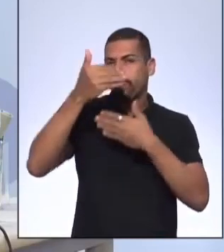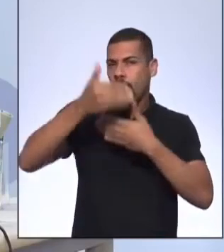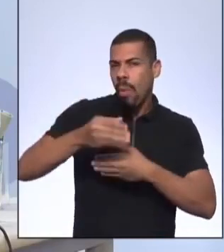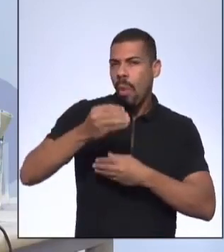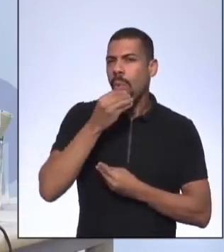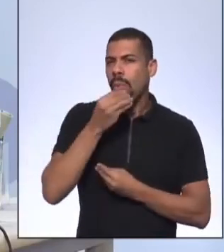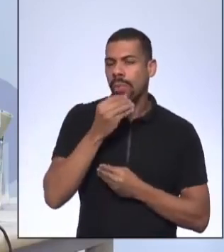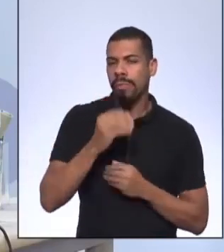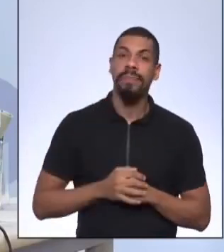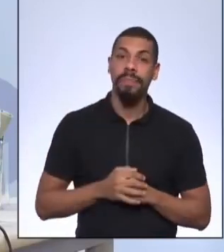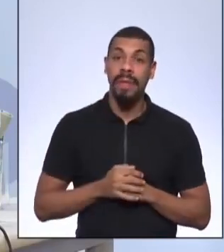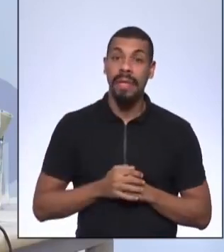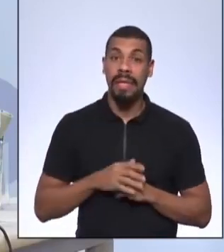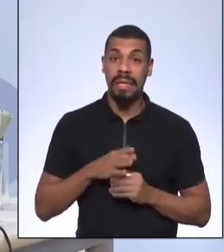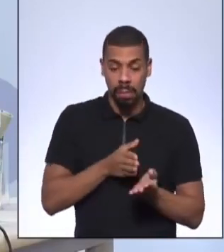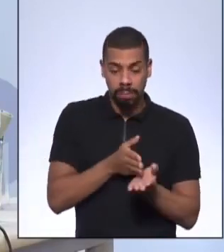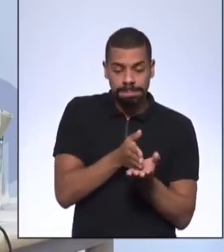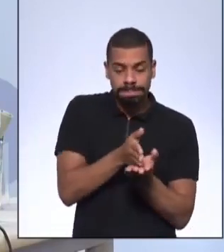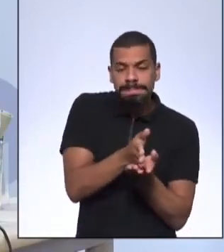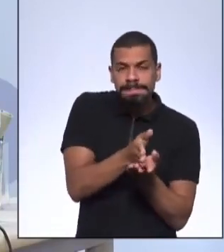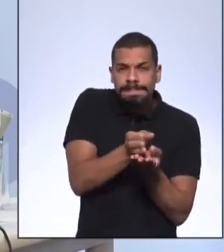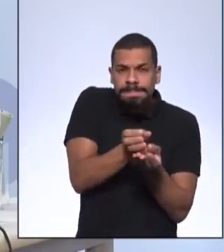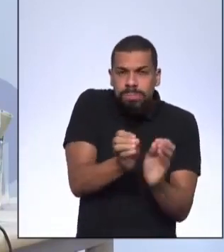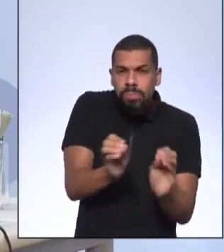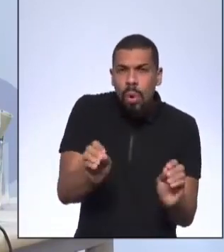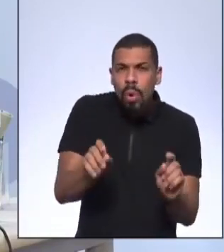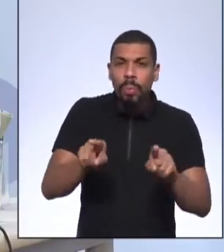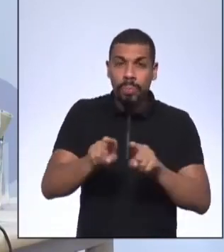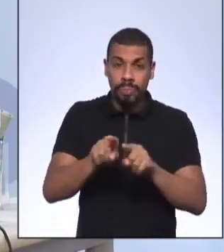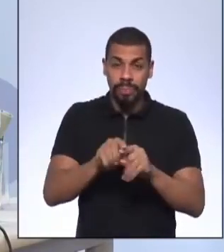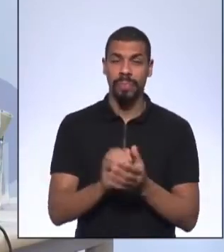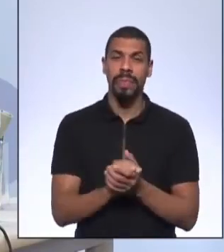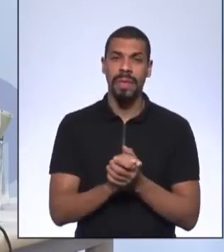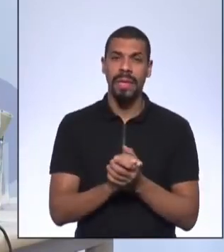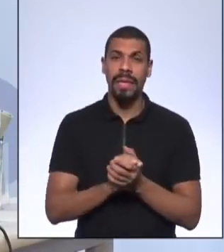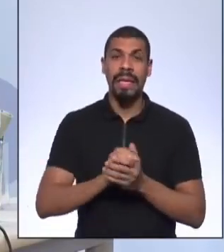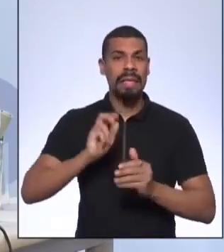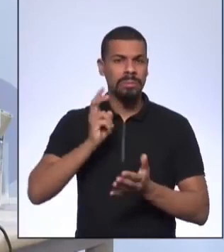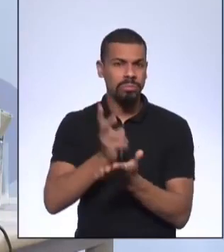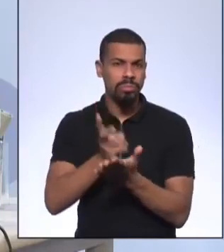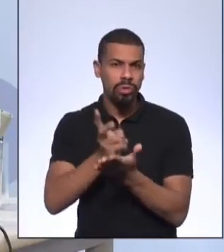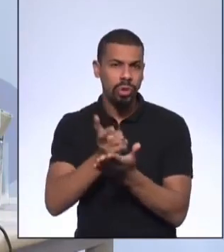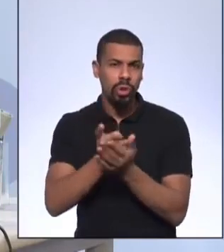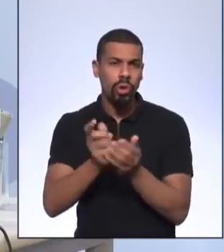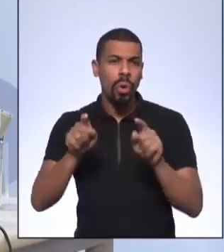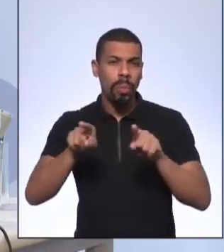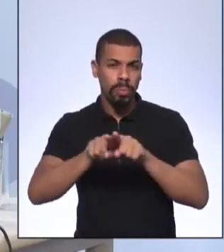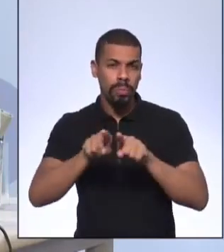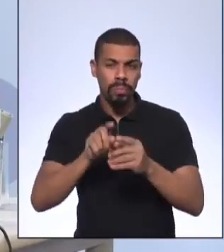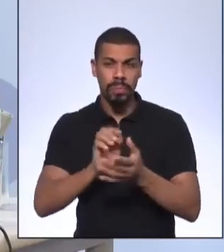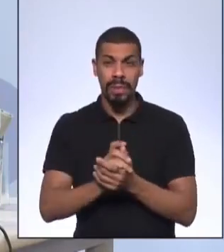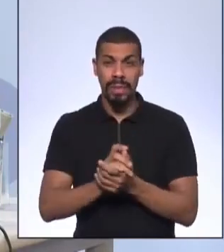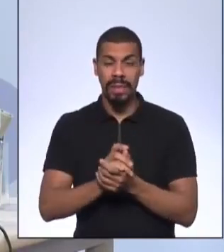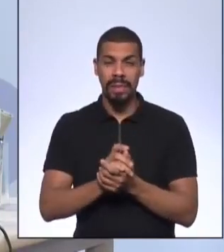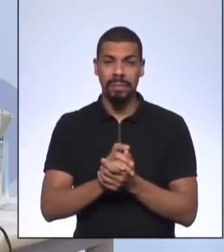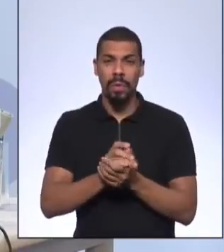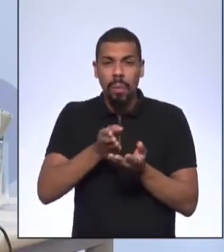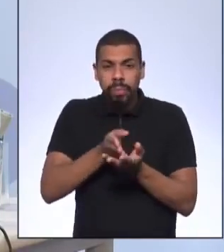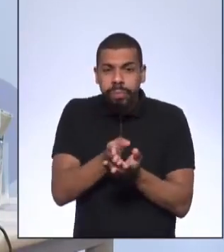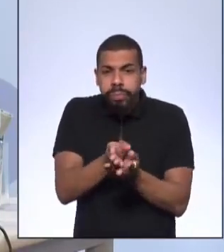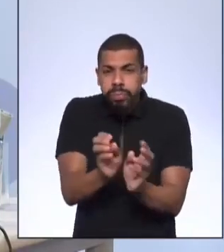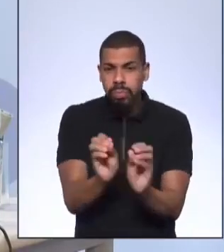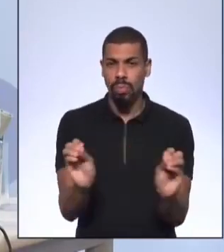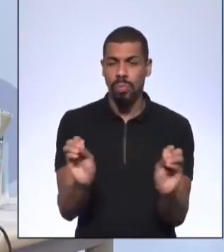o processo de condensação cromossômica, os centríolos mudam para, os centrossomos, né, mudam para os polos